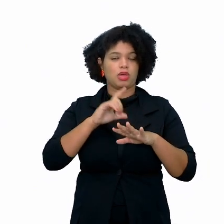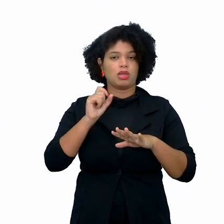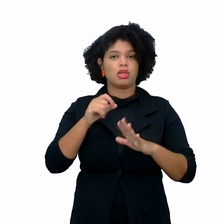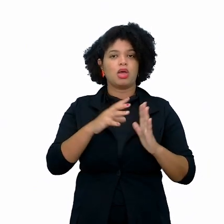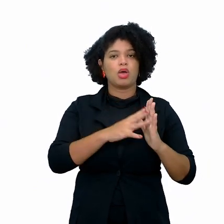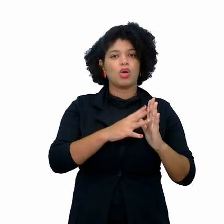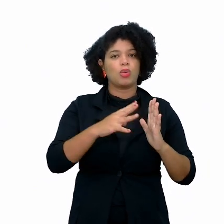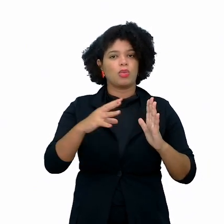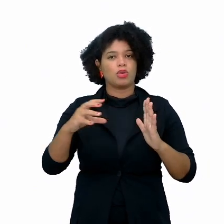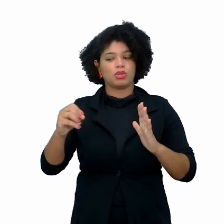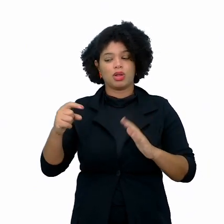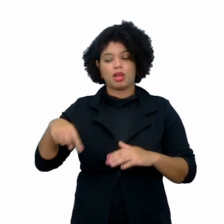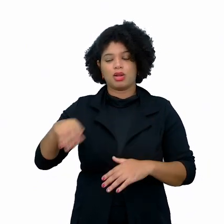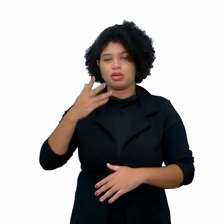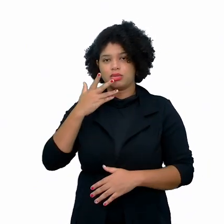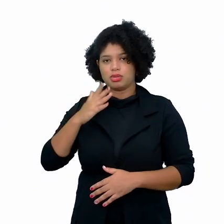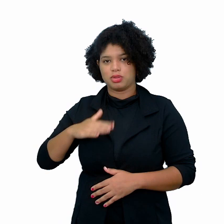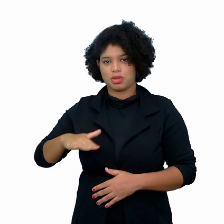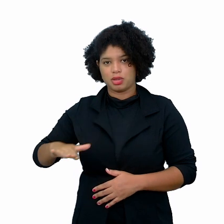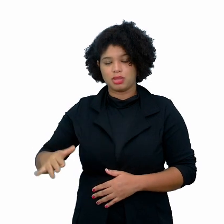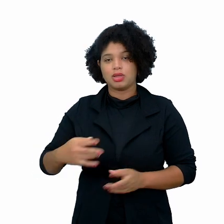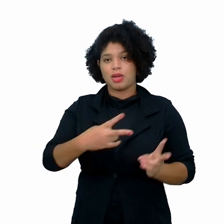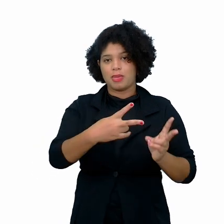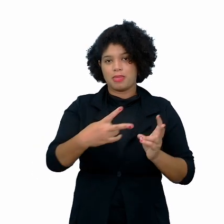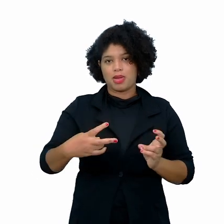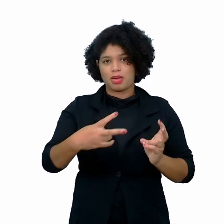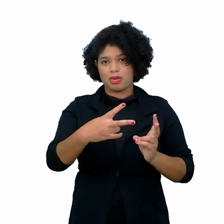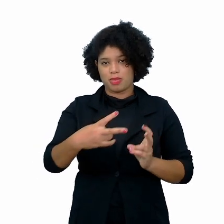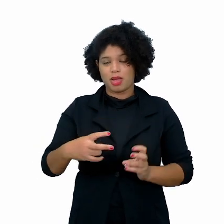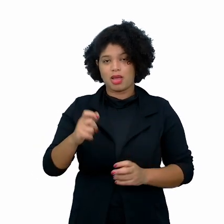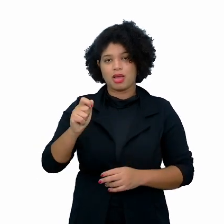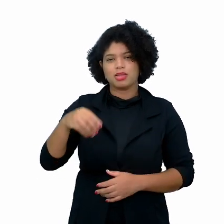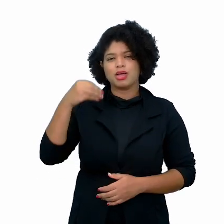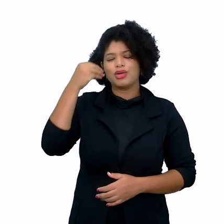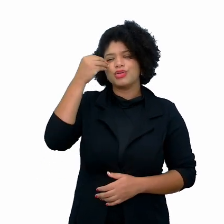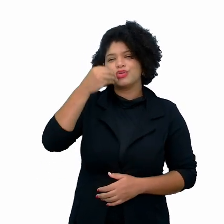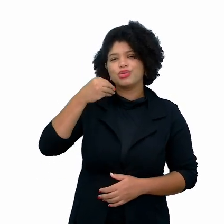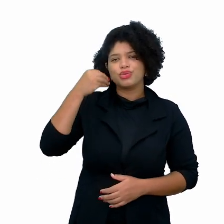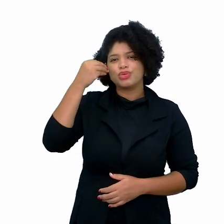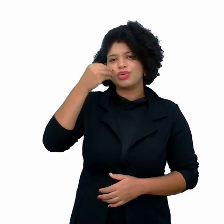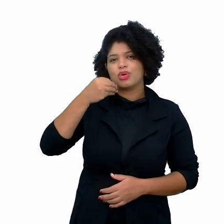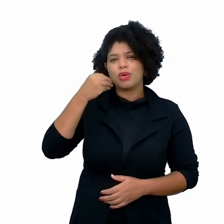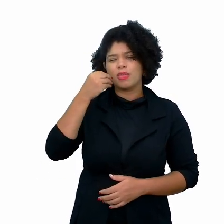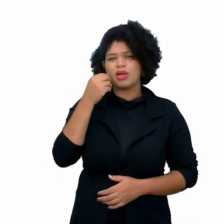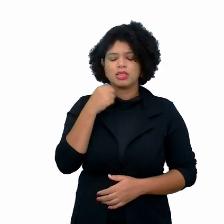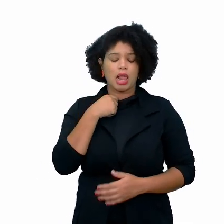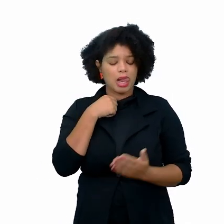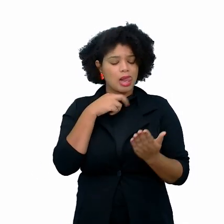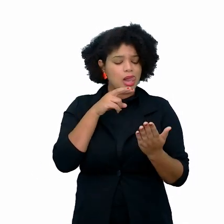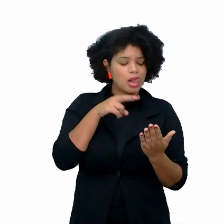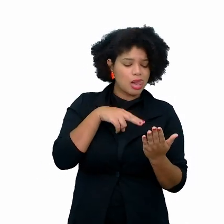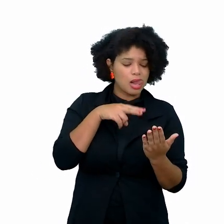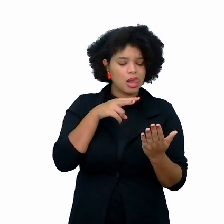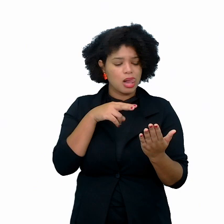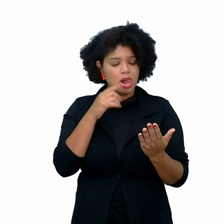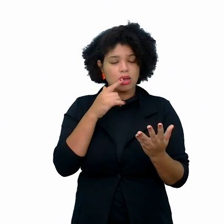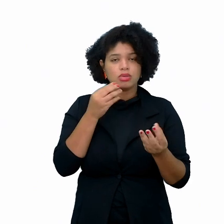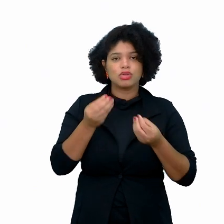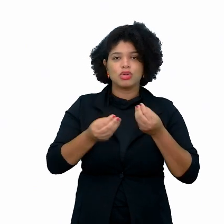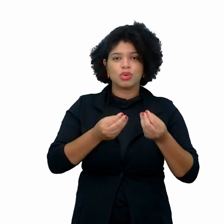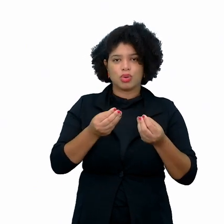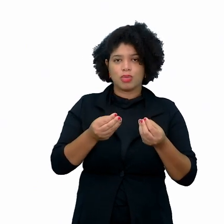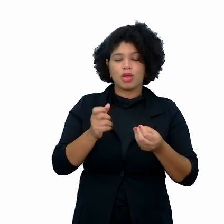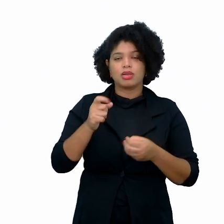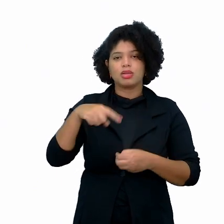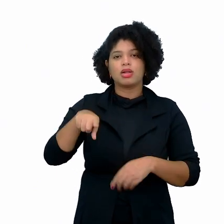modelo para as crianças, que poderão ter uma experiência de como se lê, e em seguida terão